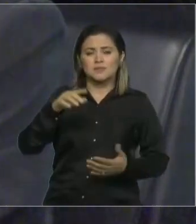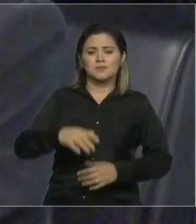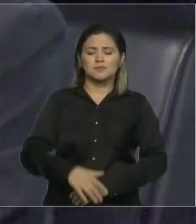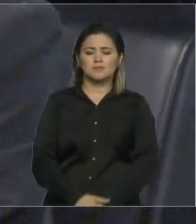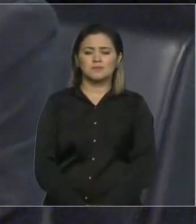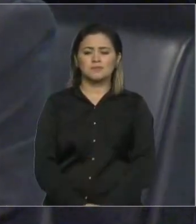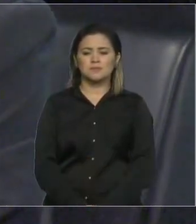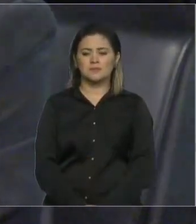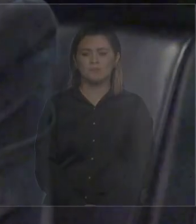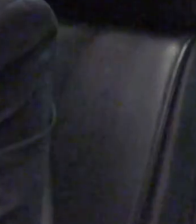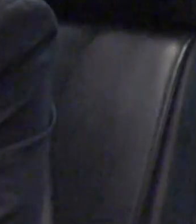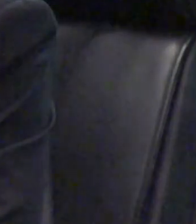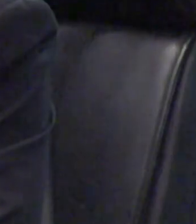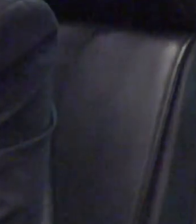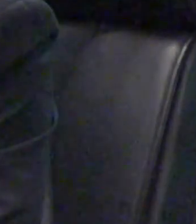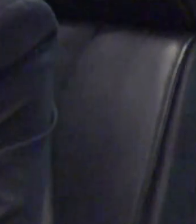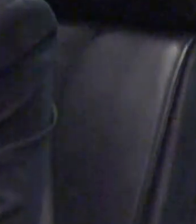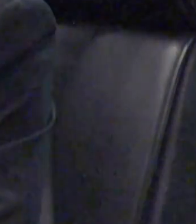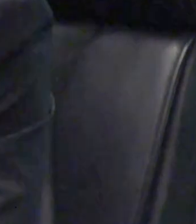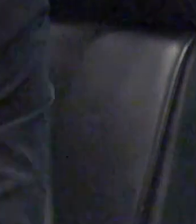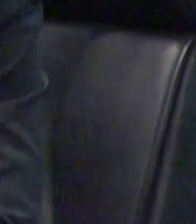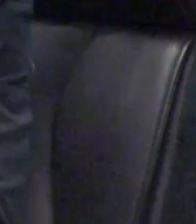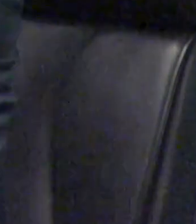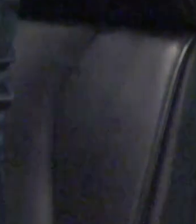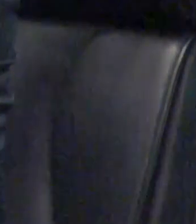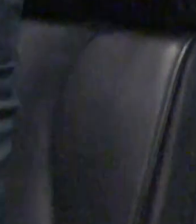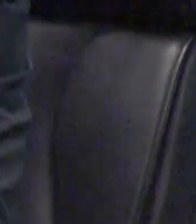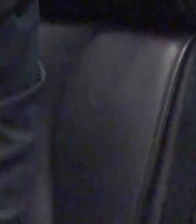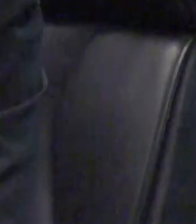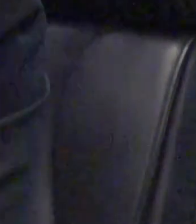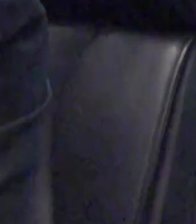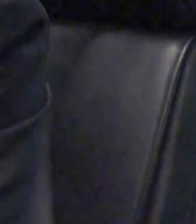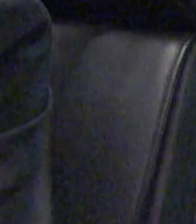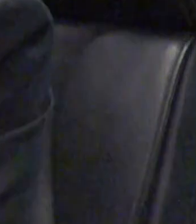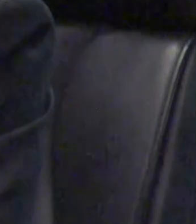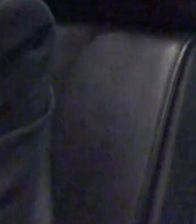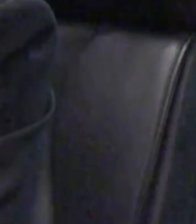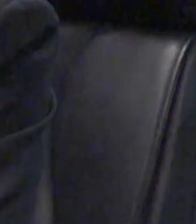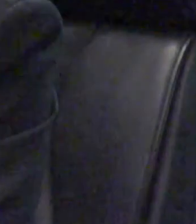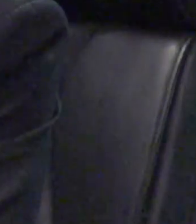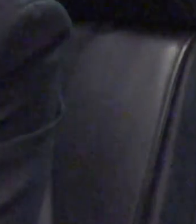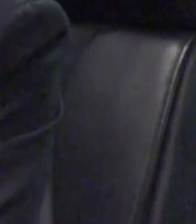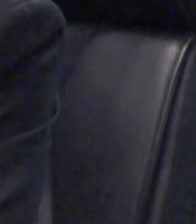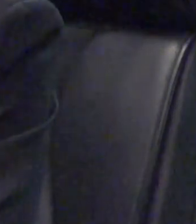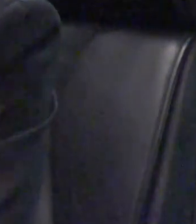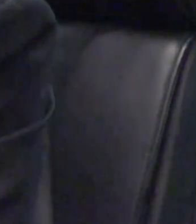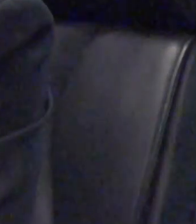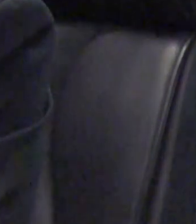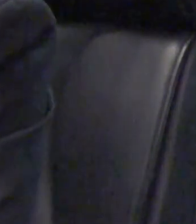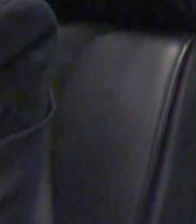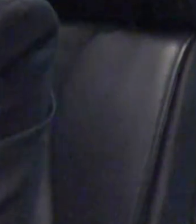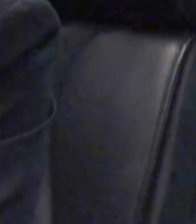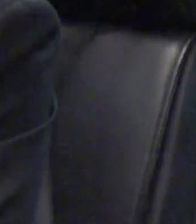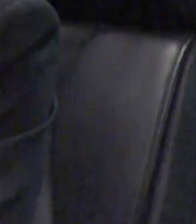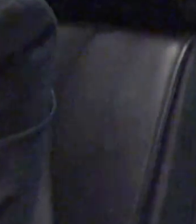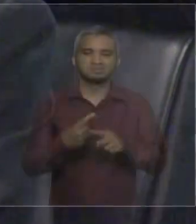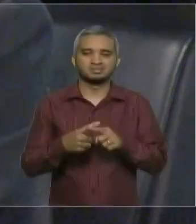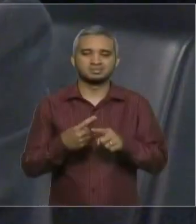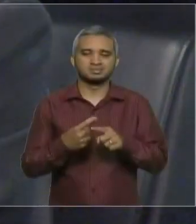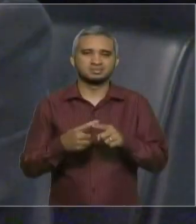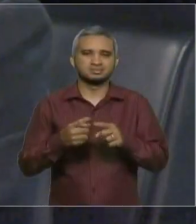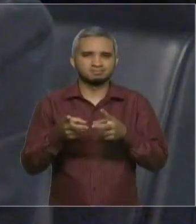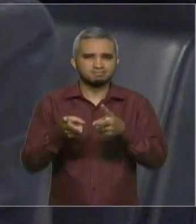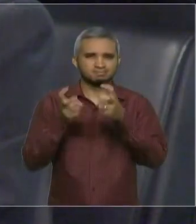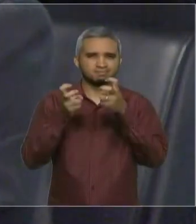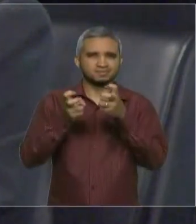saber se tem um tratamento novo, alguma coisa para reverter, uma notícia boa num jornal referente à pesquisa